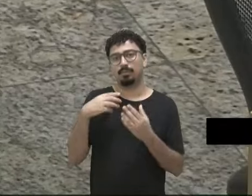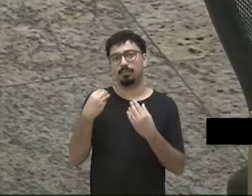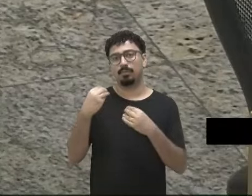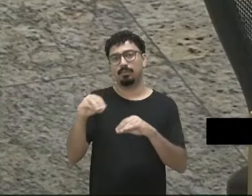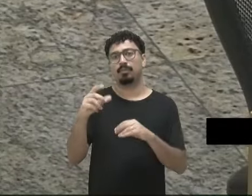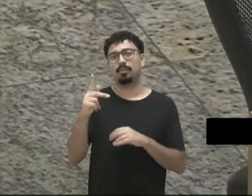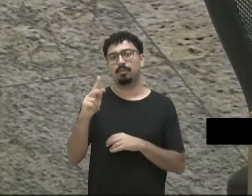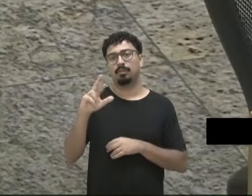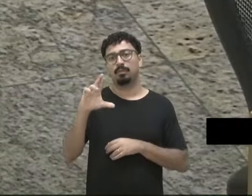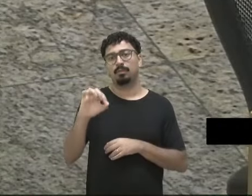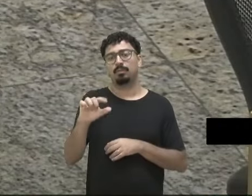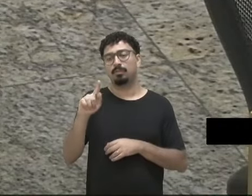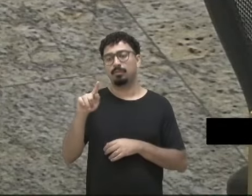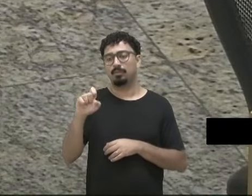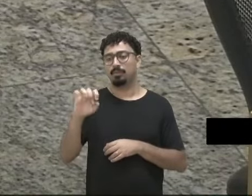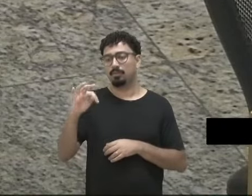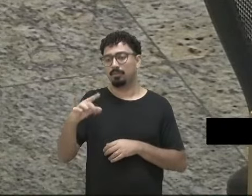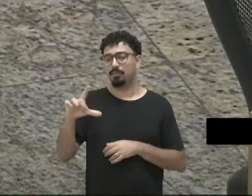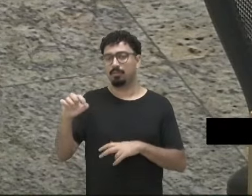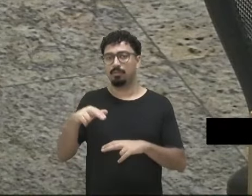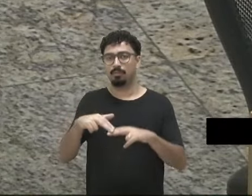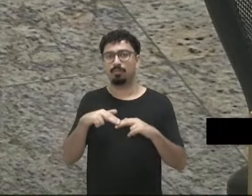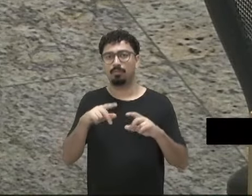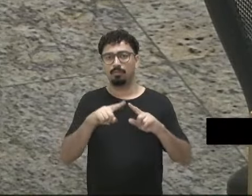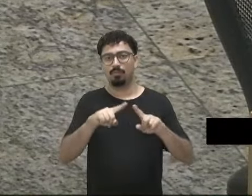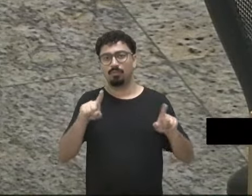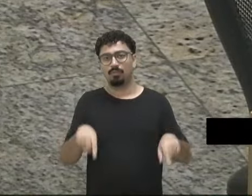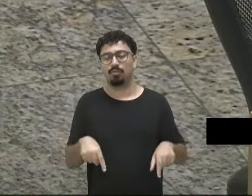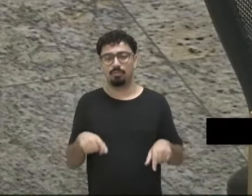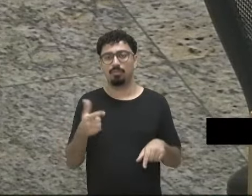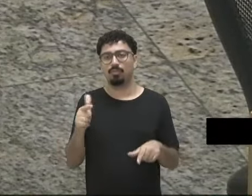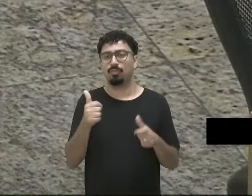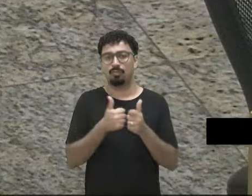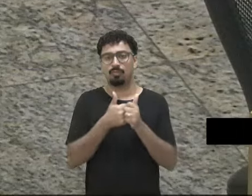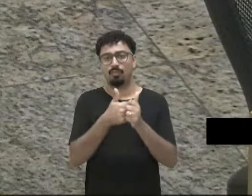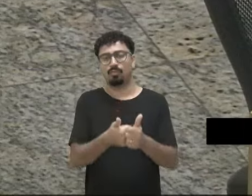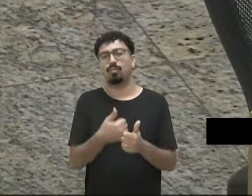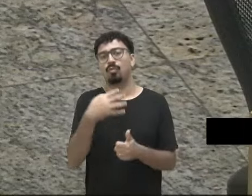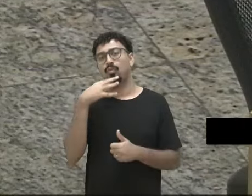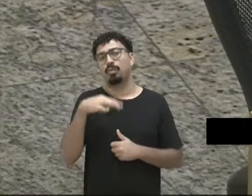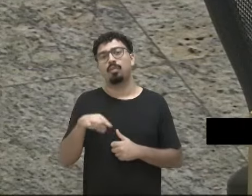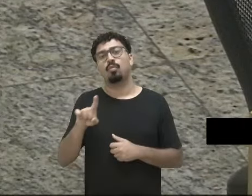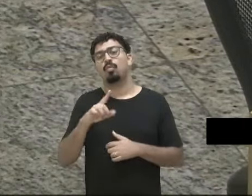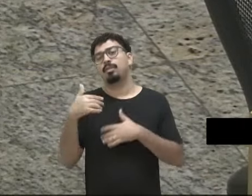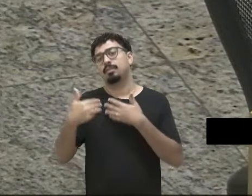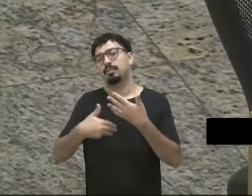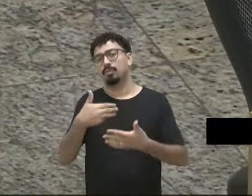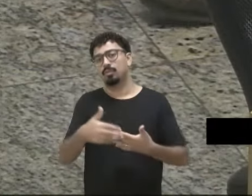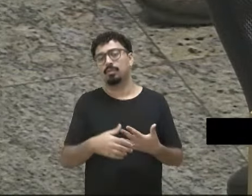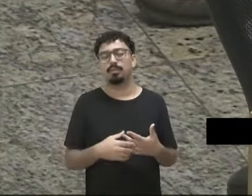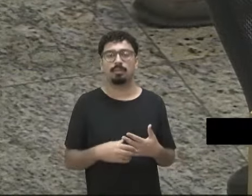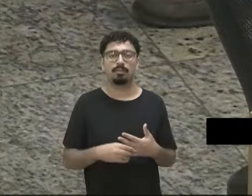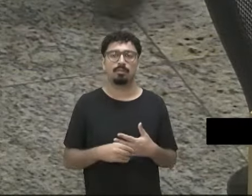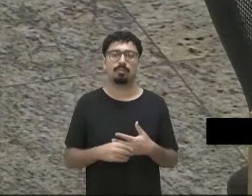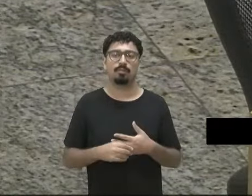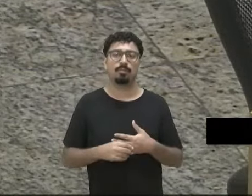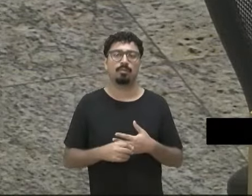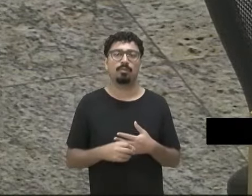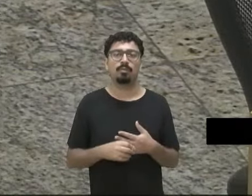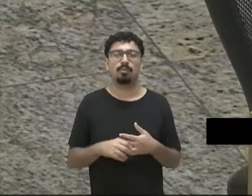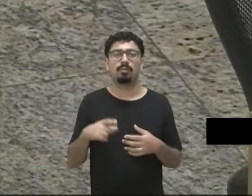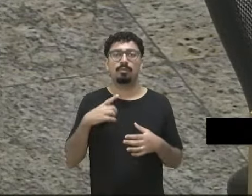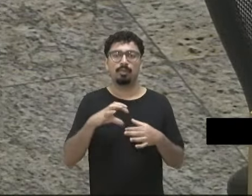Progestão, porque para os servidores que não acompanham ou não conhecem o processo, ele está disponível desde janeiro